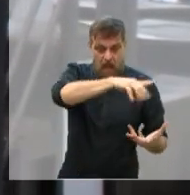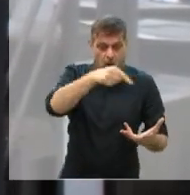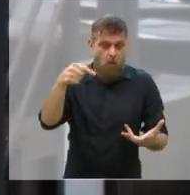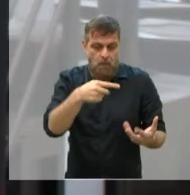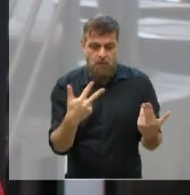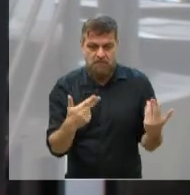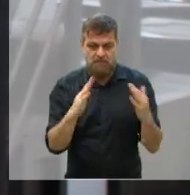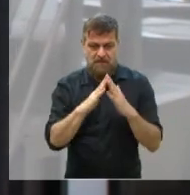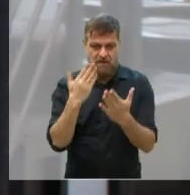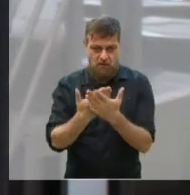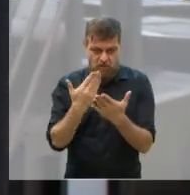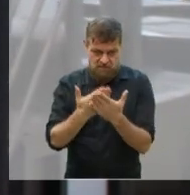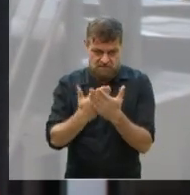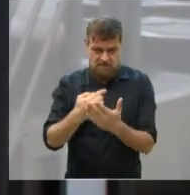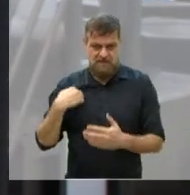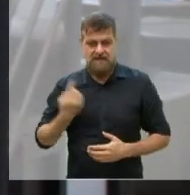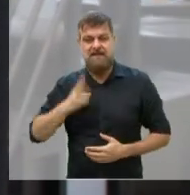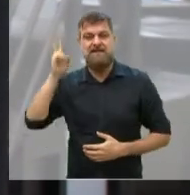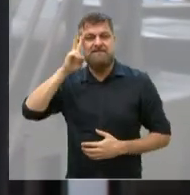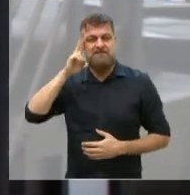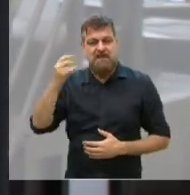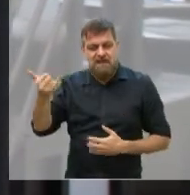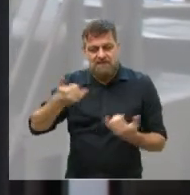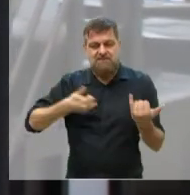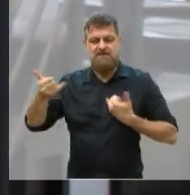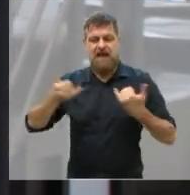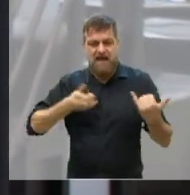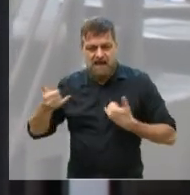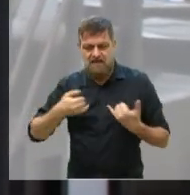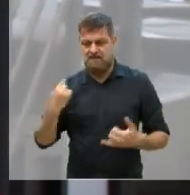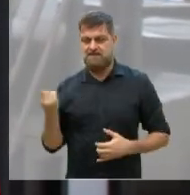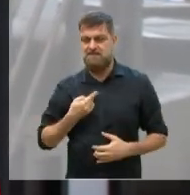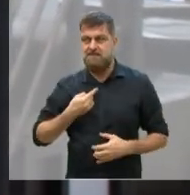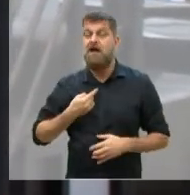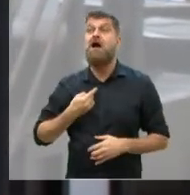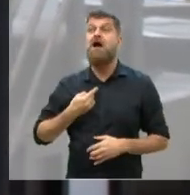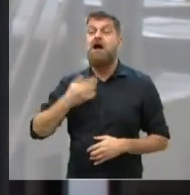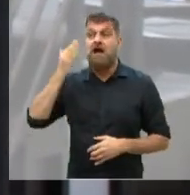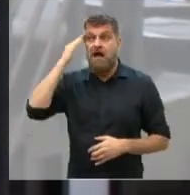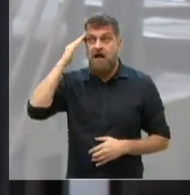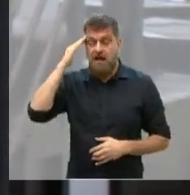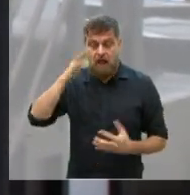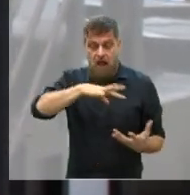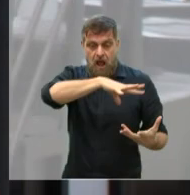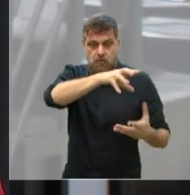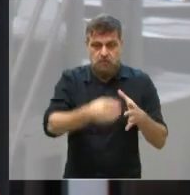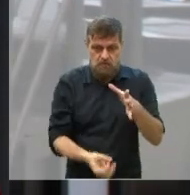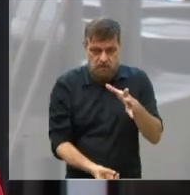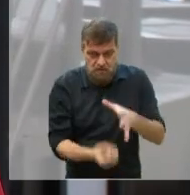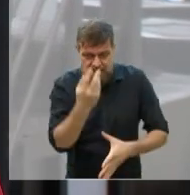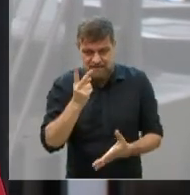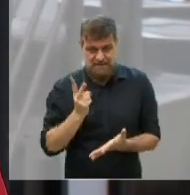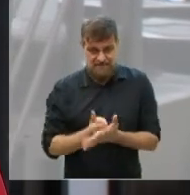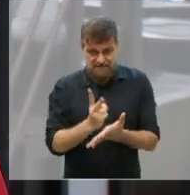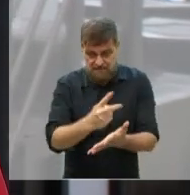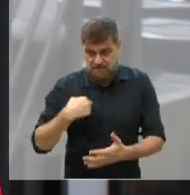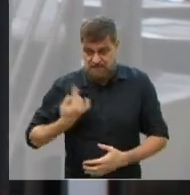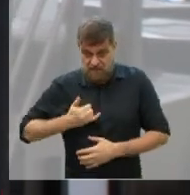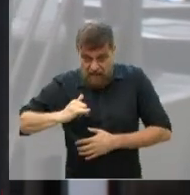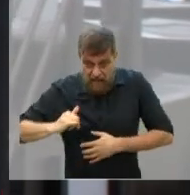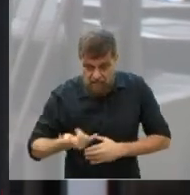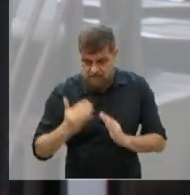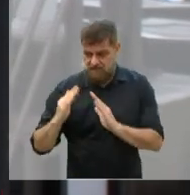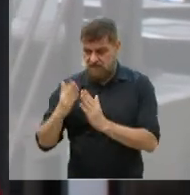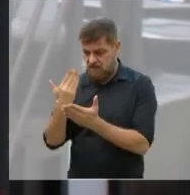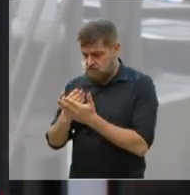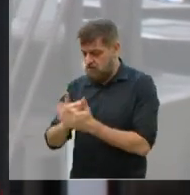né? Aquelas histórias, aquelas coisas que a gente conta para eles na sala de aula, elas estão acontecendo no mundo. Então toda vez que a gente tem a oportunidade de sair da